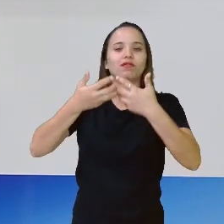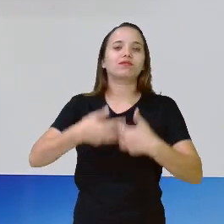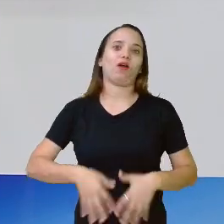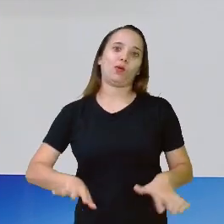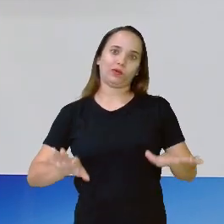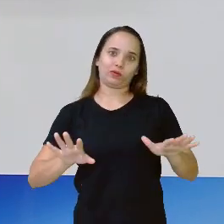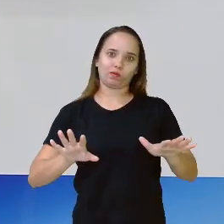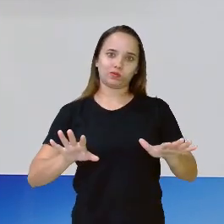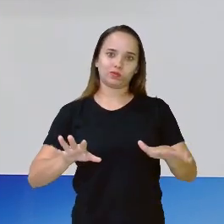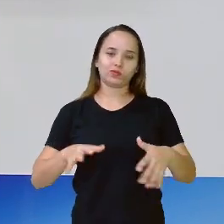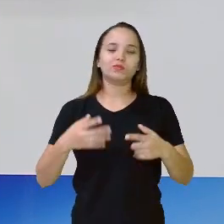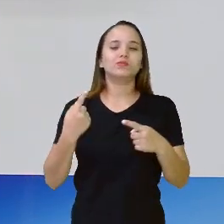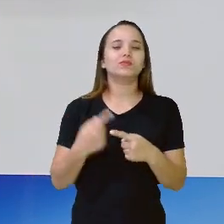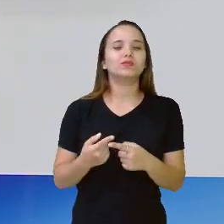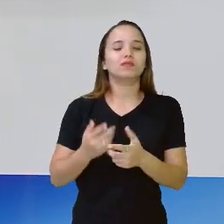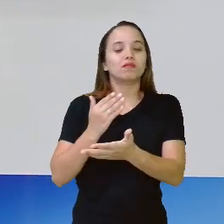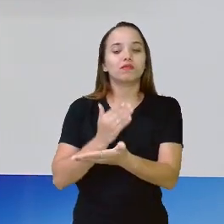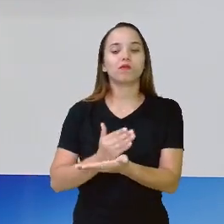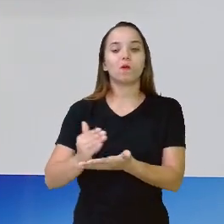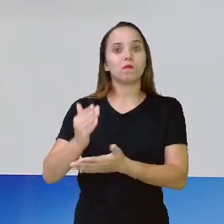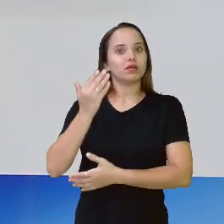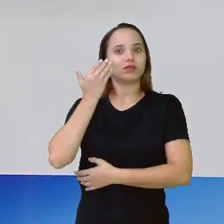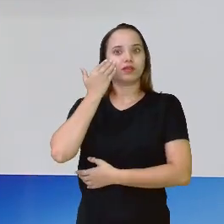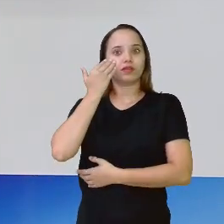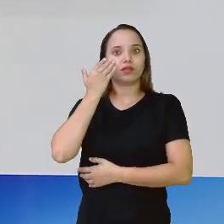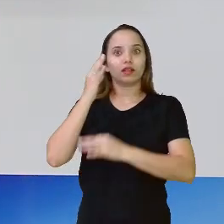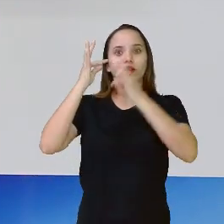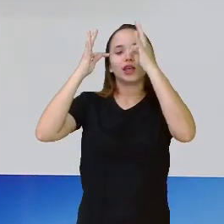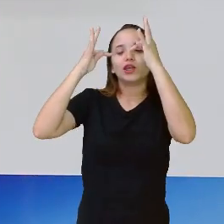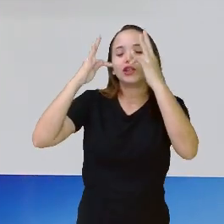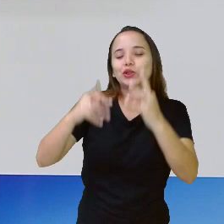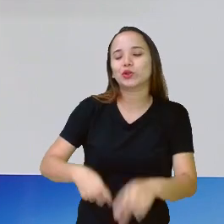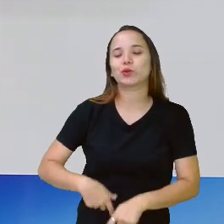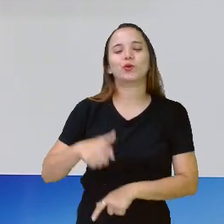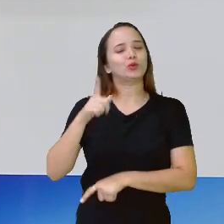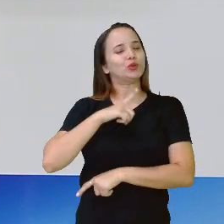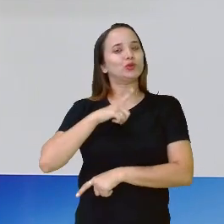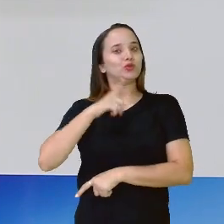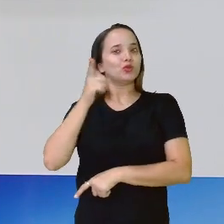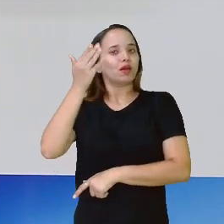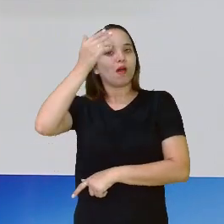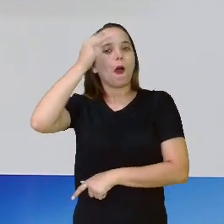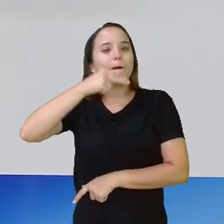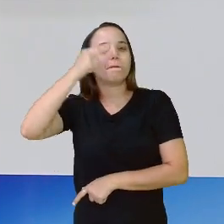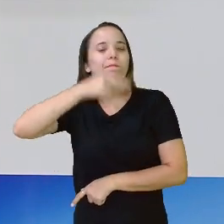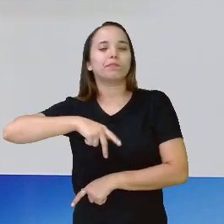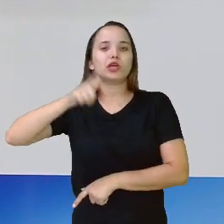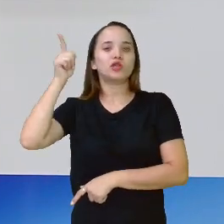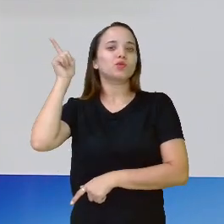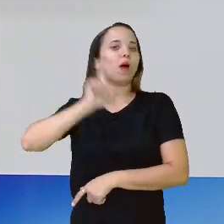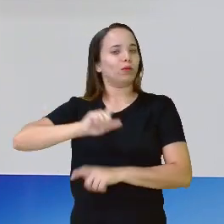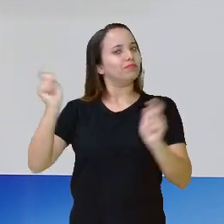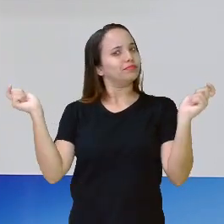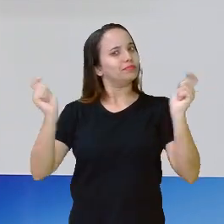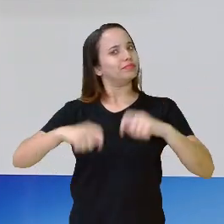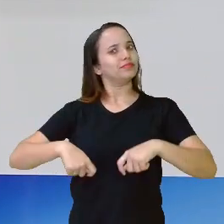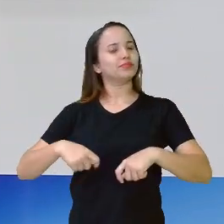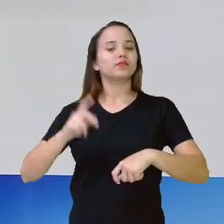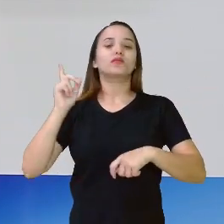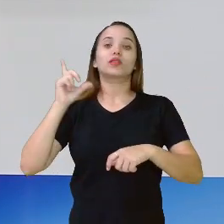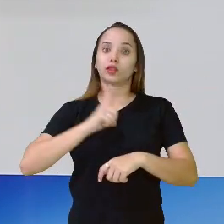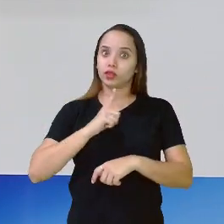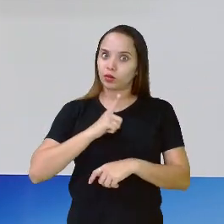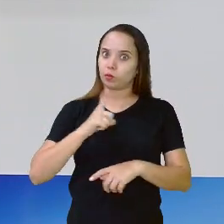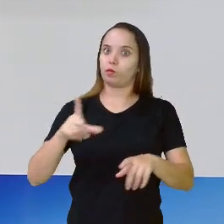espontânea? Porque começa a entender que todos têm as mesmas possibilidades, o mesmo direito